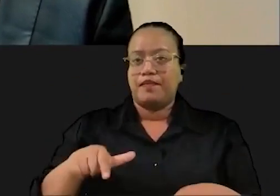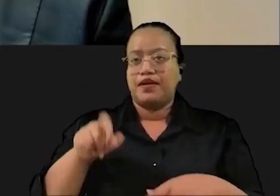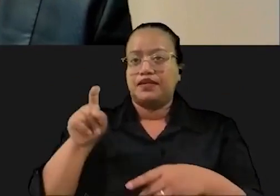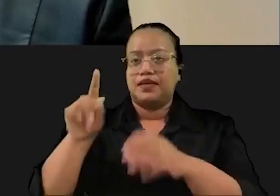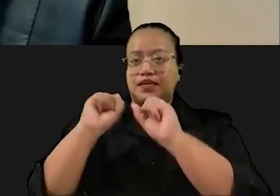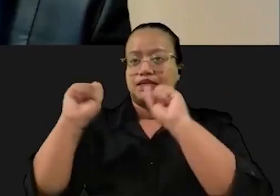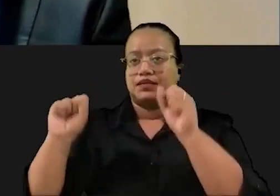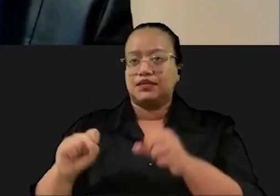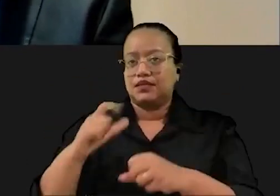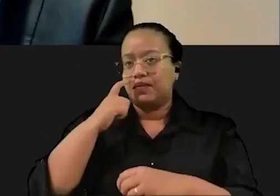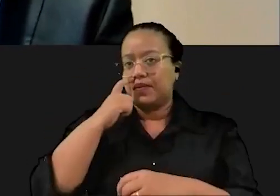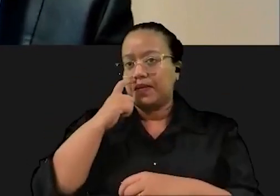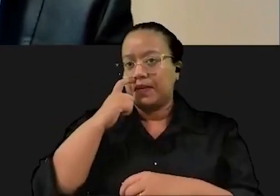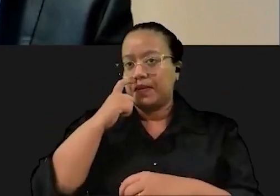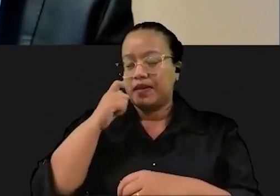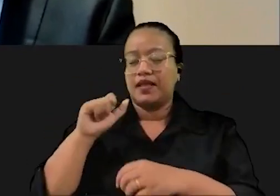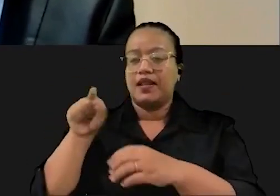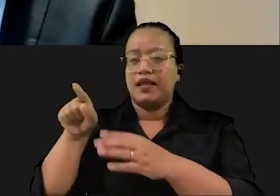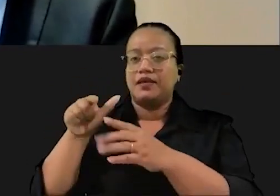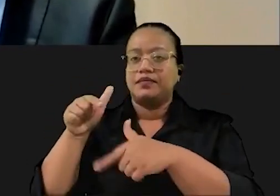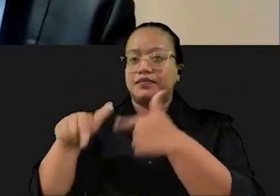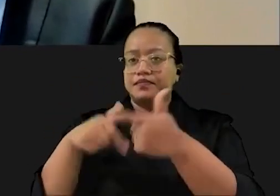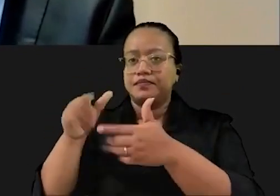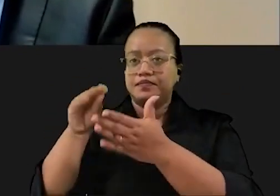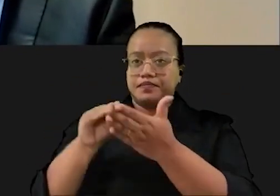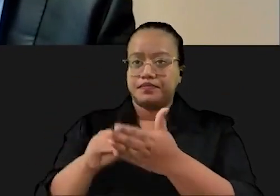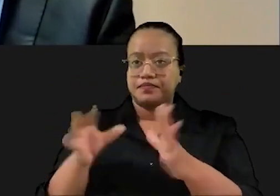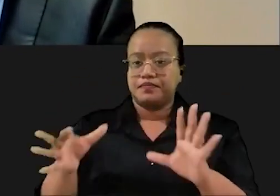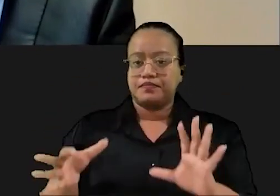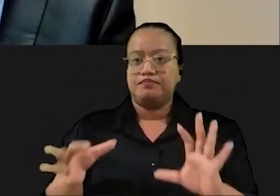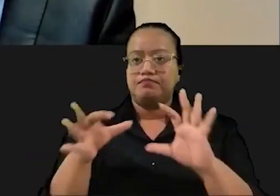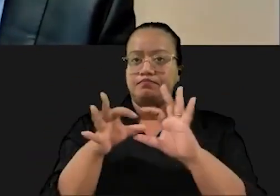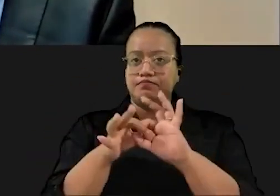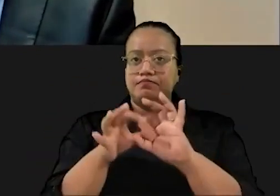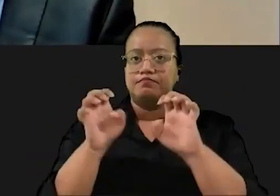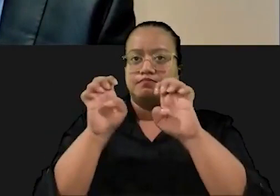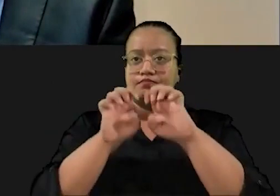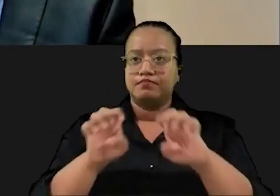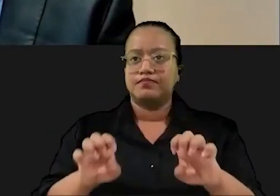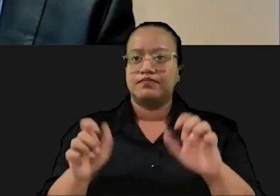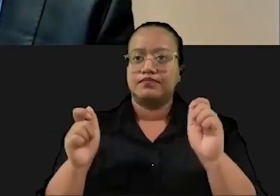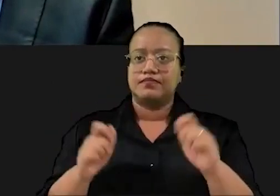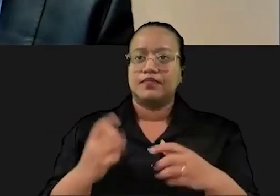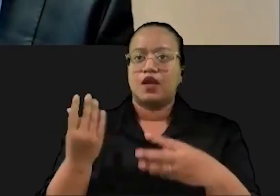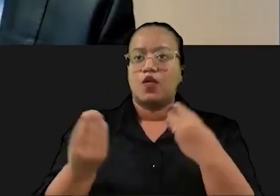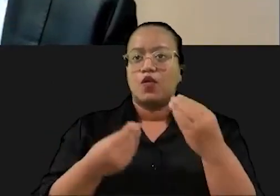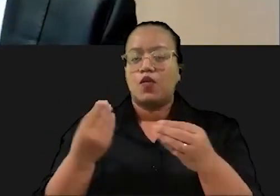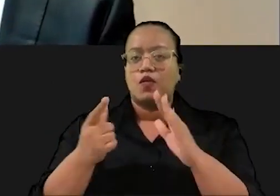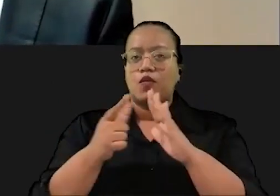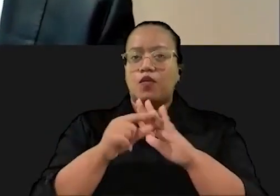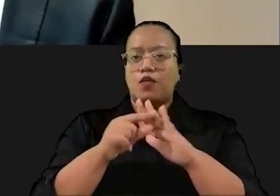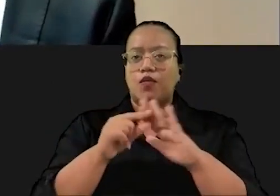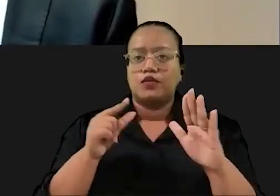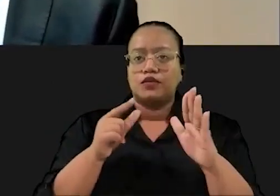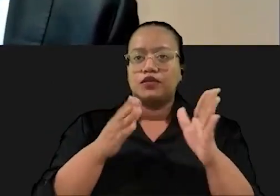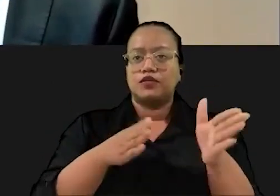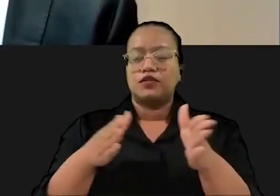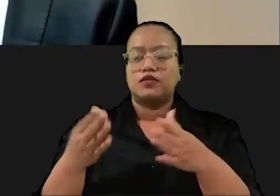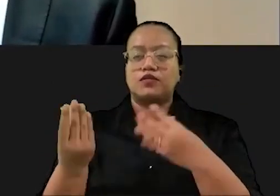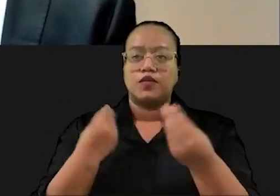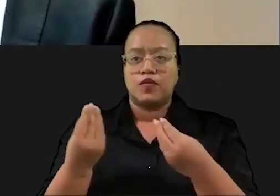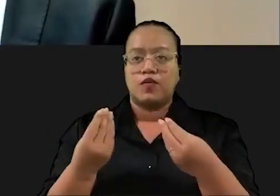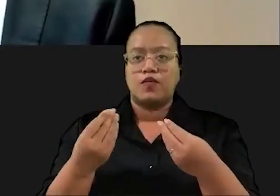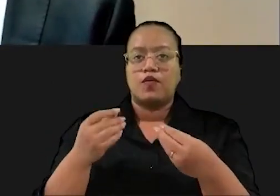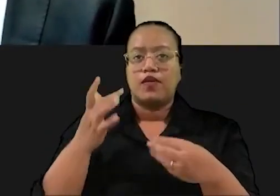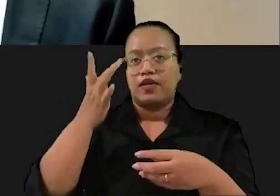assim, estruturar como deve ser o andamento de processo, de uma forma, vamos dizer assim, racional. Né?